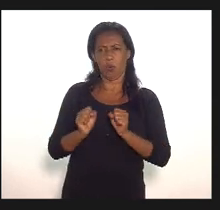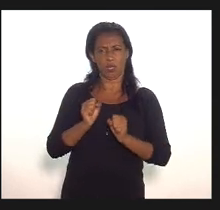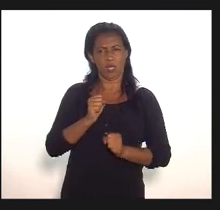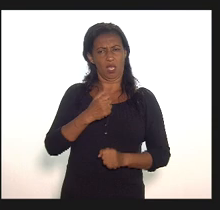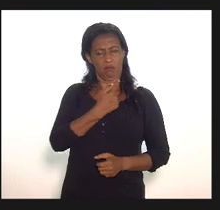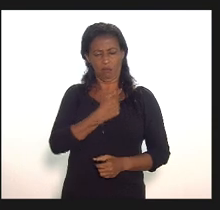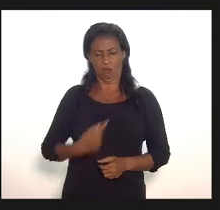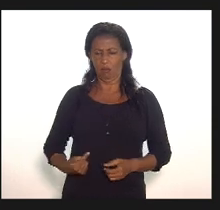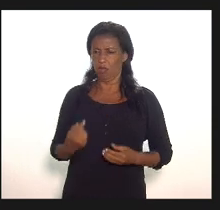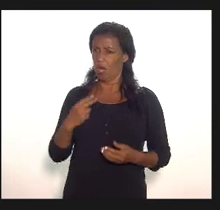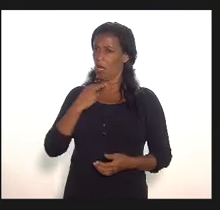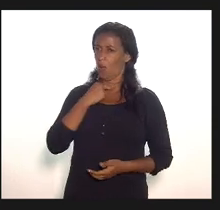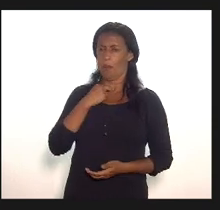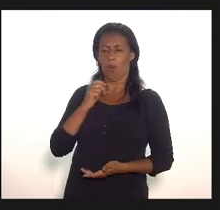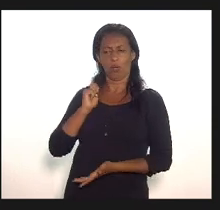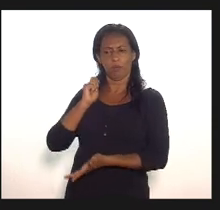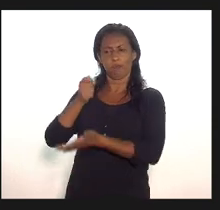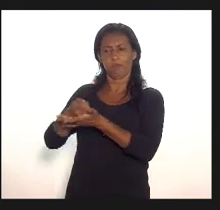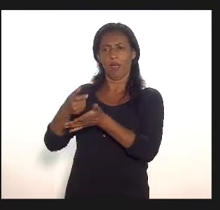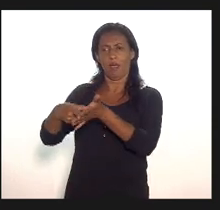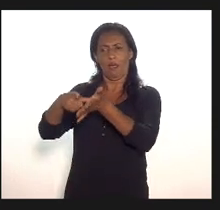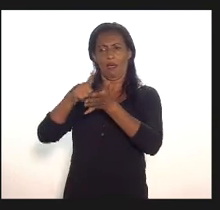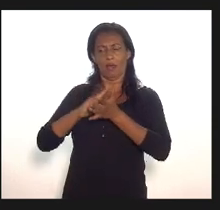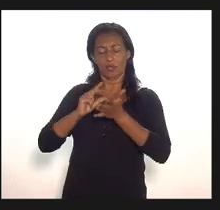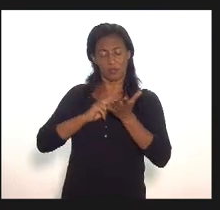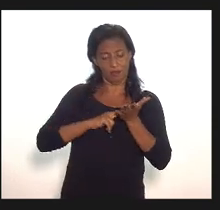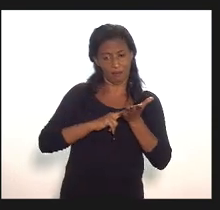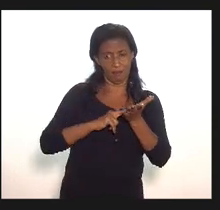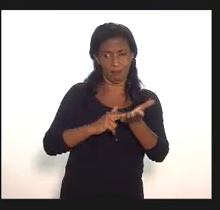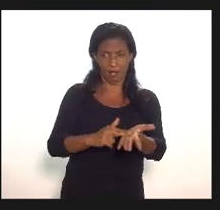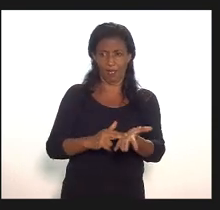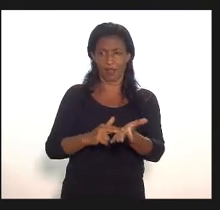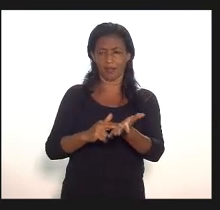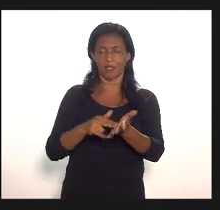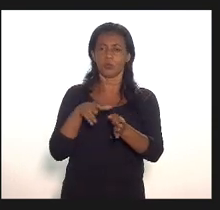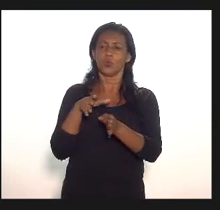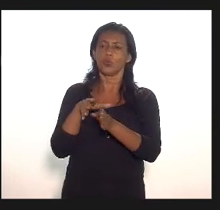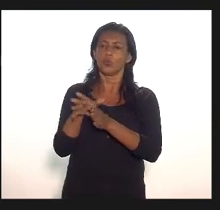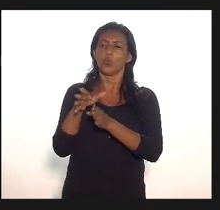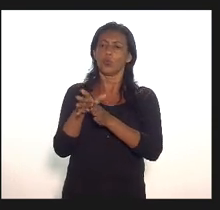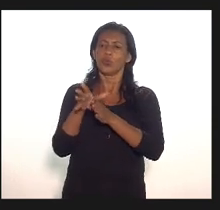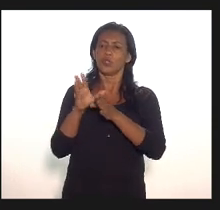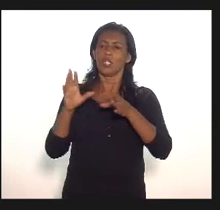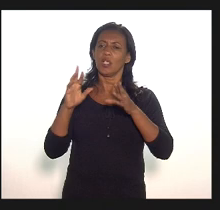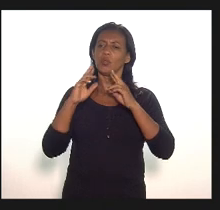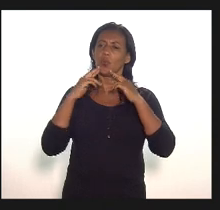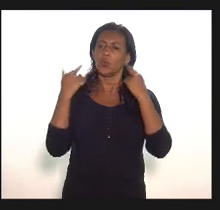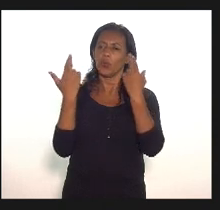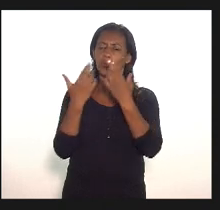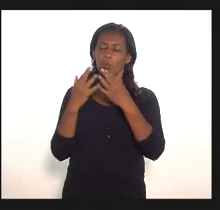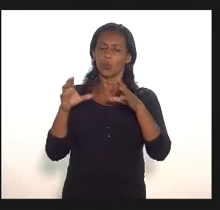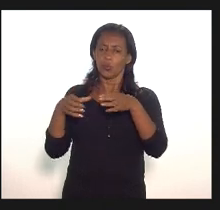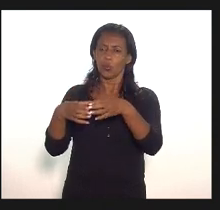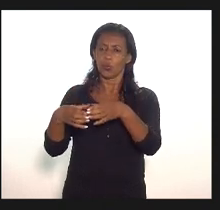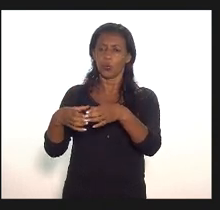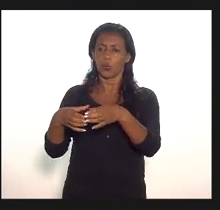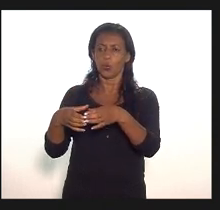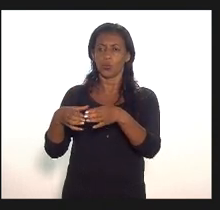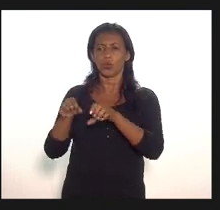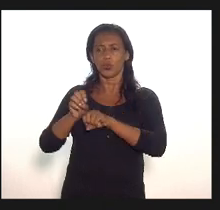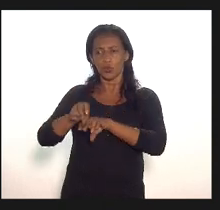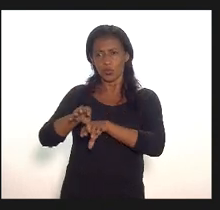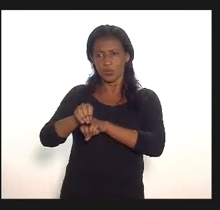pela legislação. E a carta aberta, não é, do Conselho Municipal de Educação, ele fala até